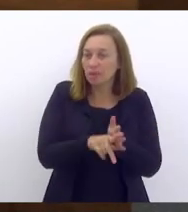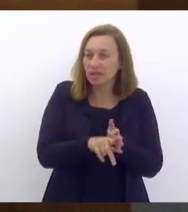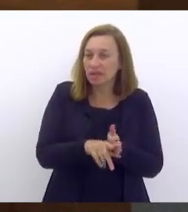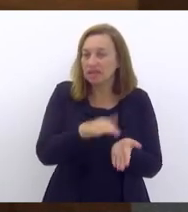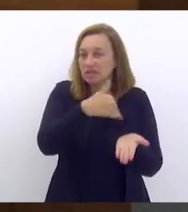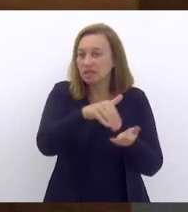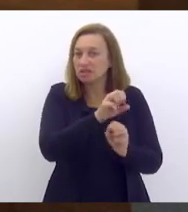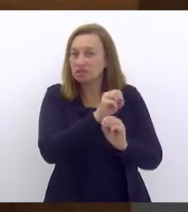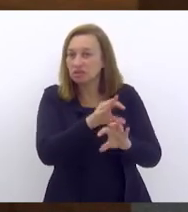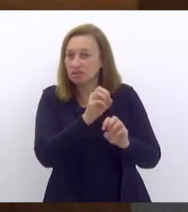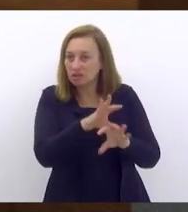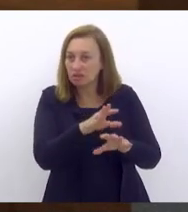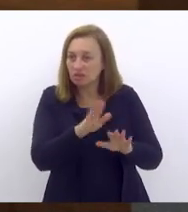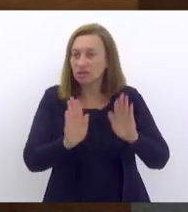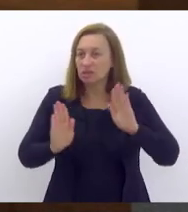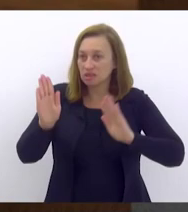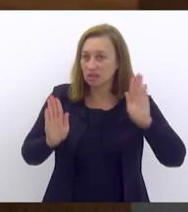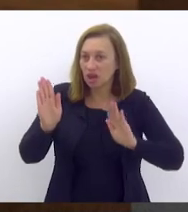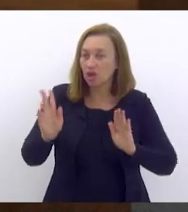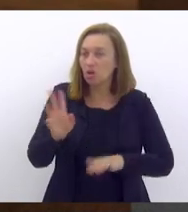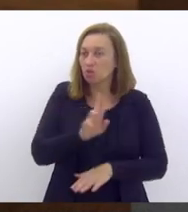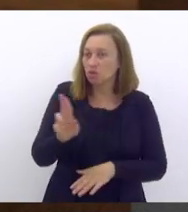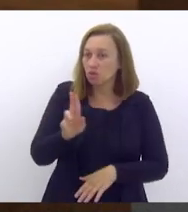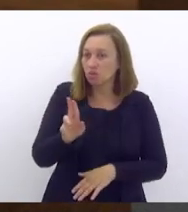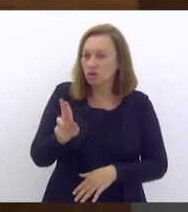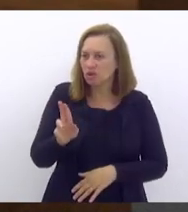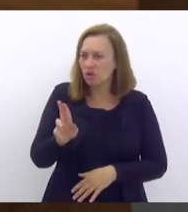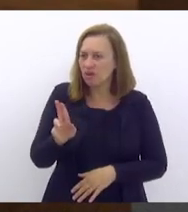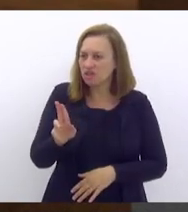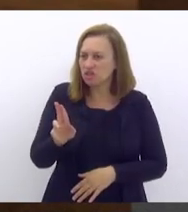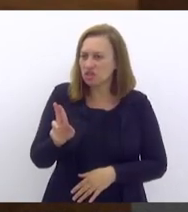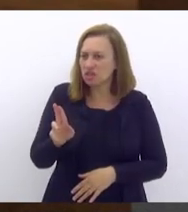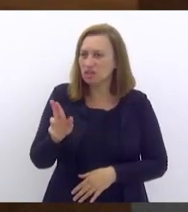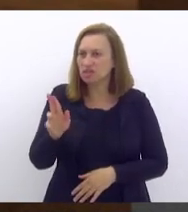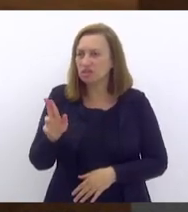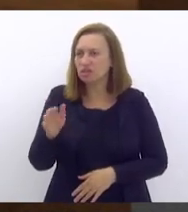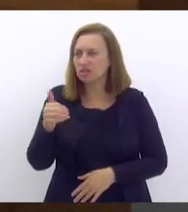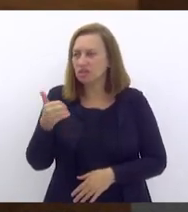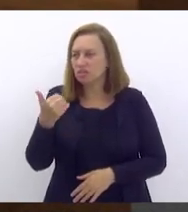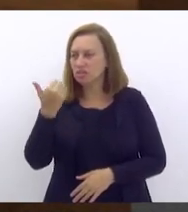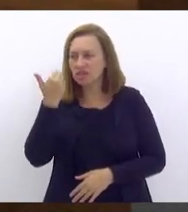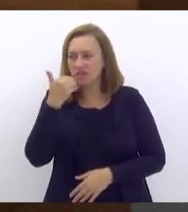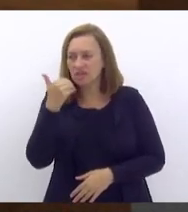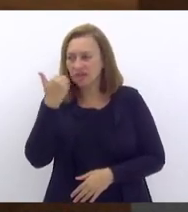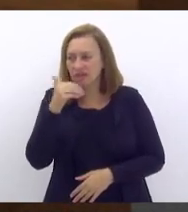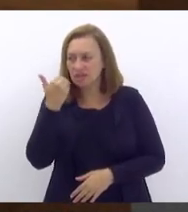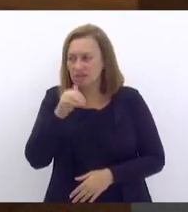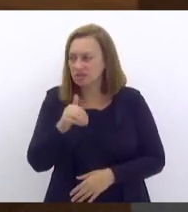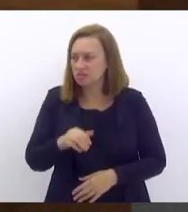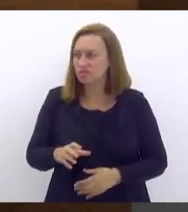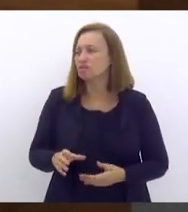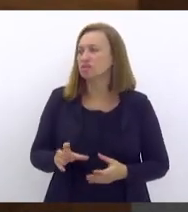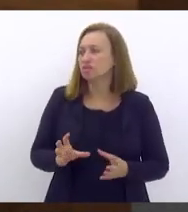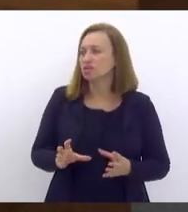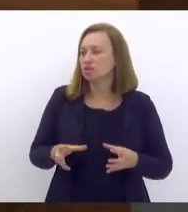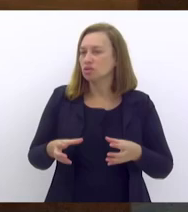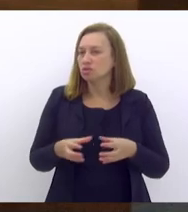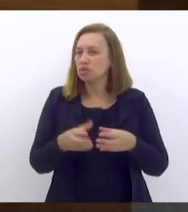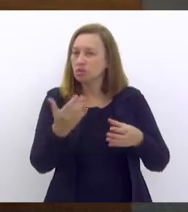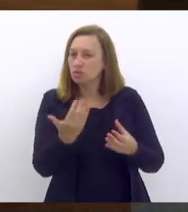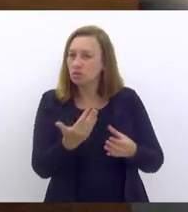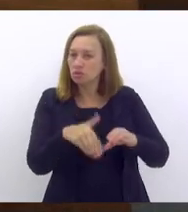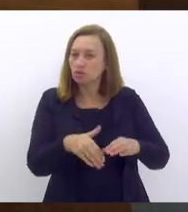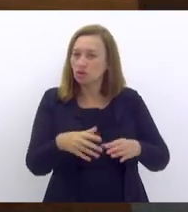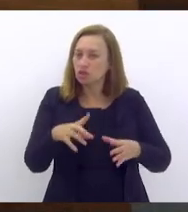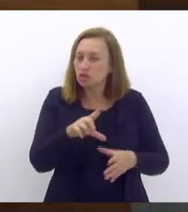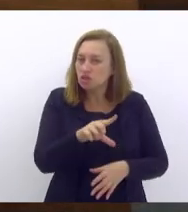de Educação licitar, o nome disso é covardia. É covardia com servidor público concursado, escolhido pela